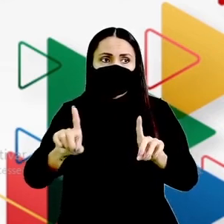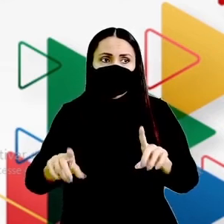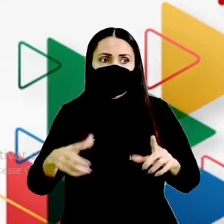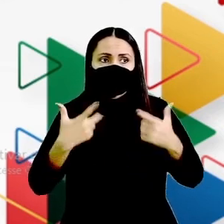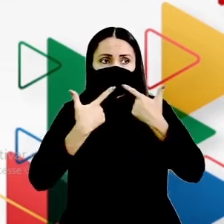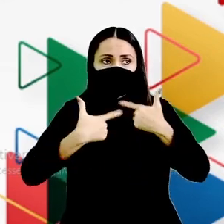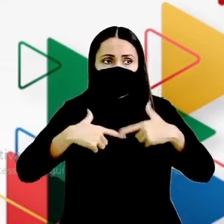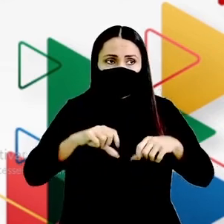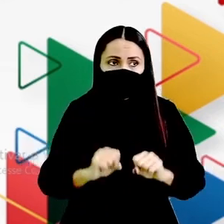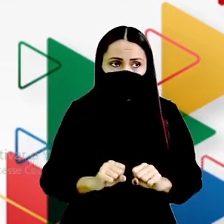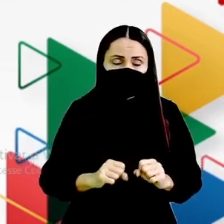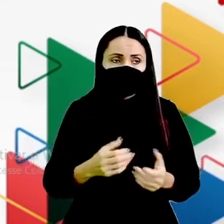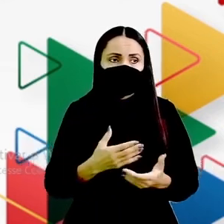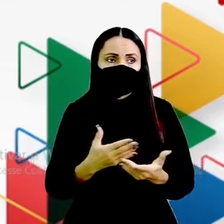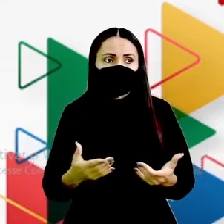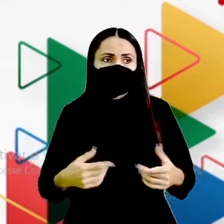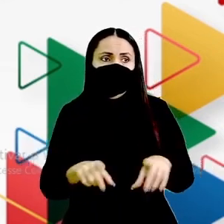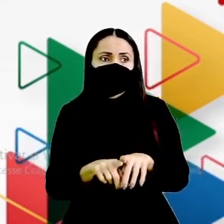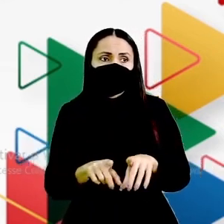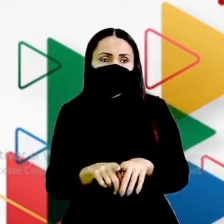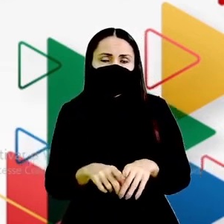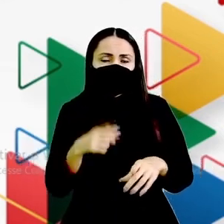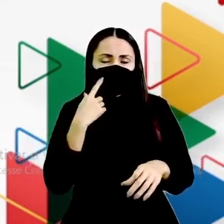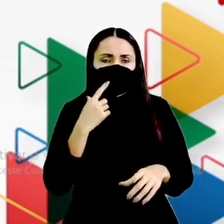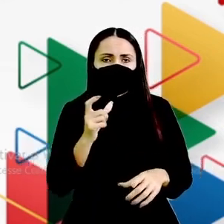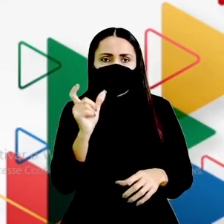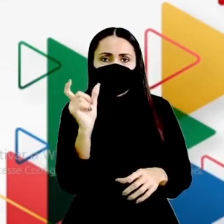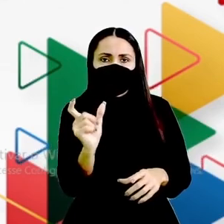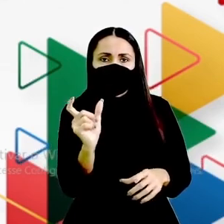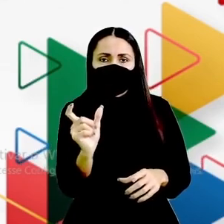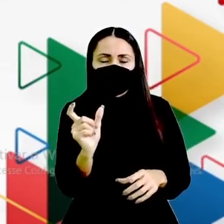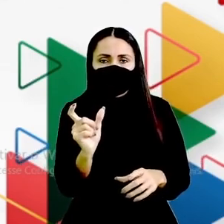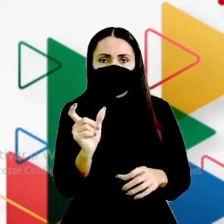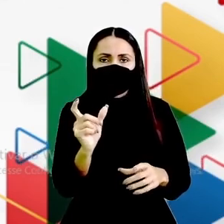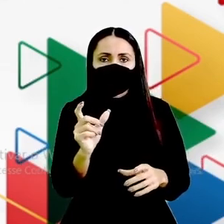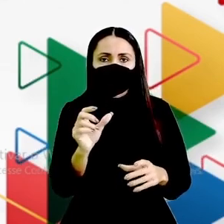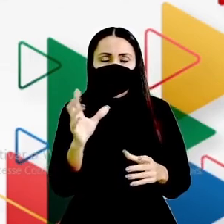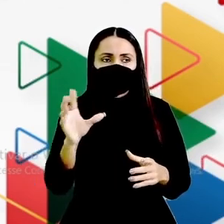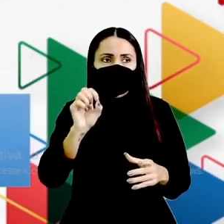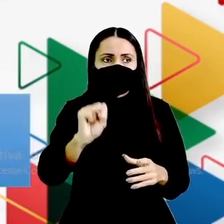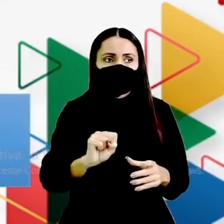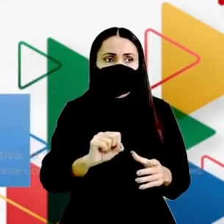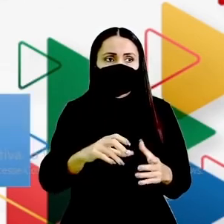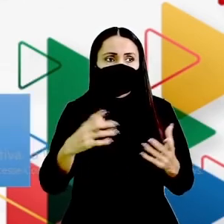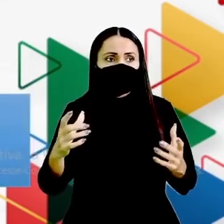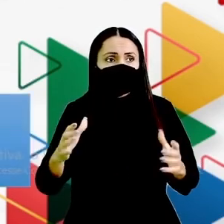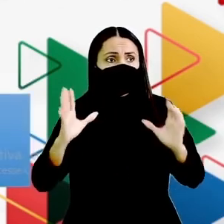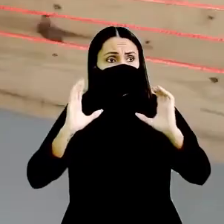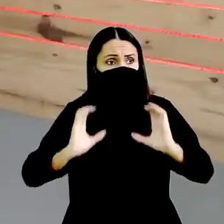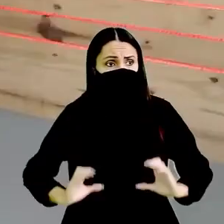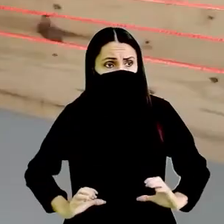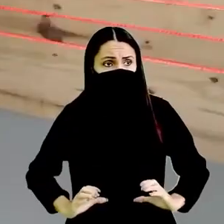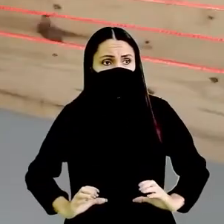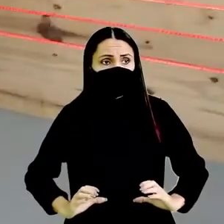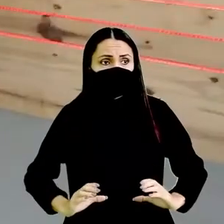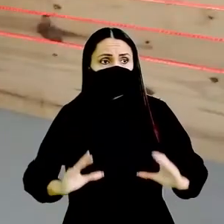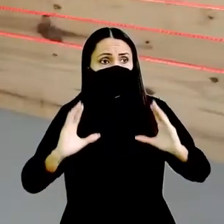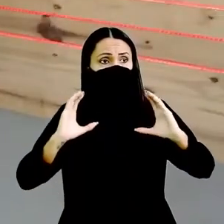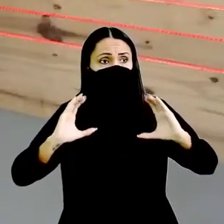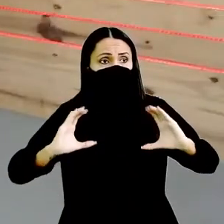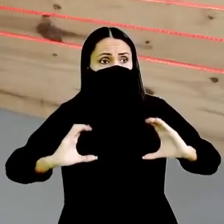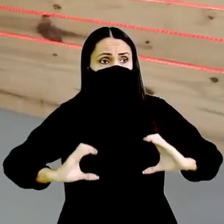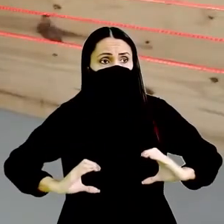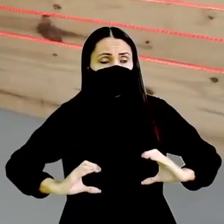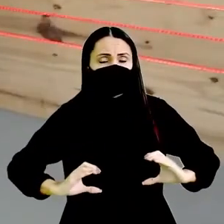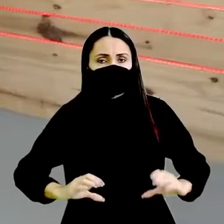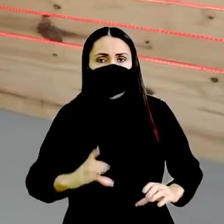ilhéus. Isso. É só botar um S na frente. Maravilha. Cuidado. Me lembrei agora do plural de cidadão. Outro dia eu vi um repórter na TV falar cidadãos. Eita. Ainda